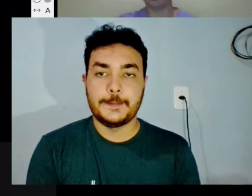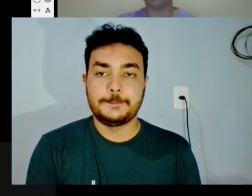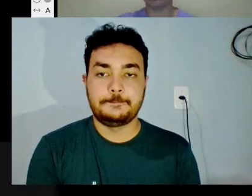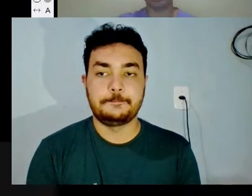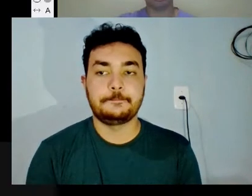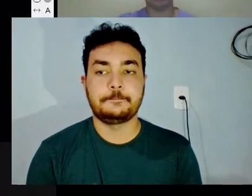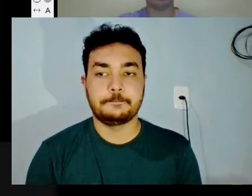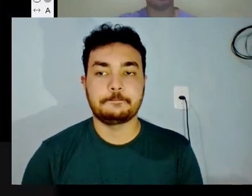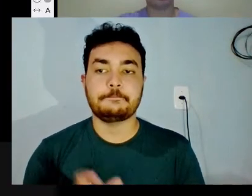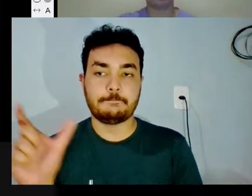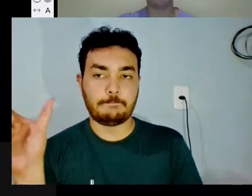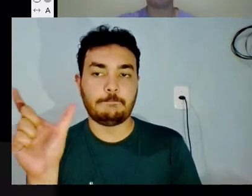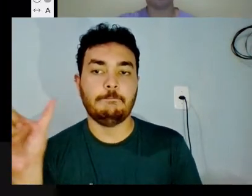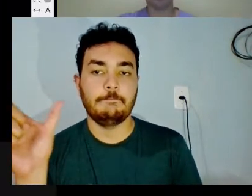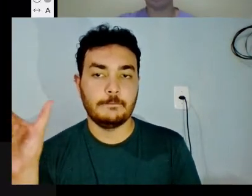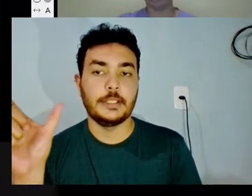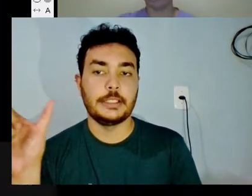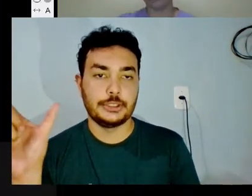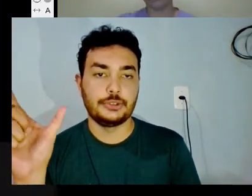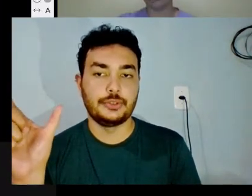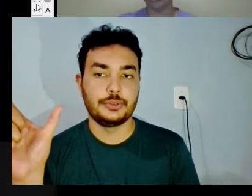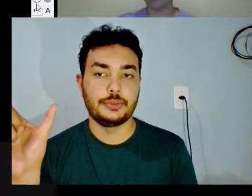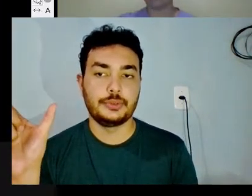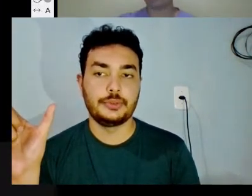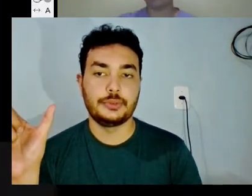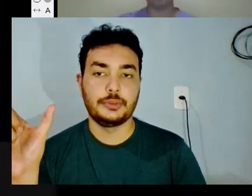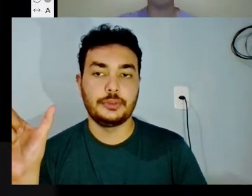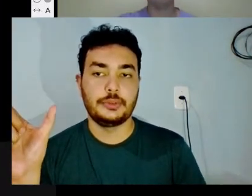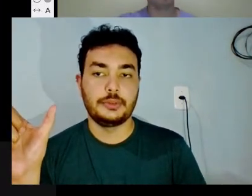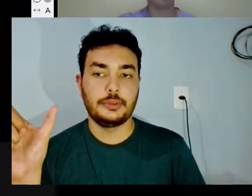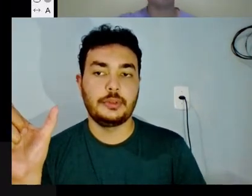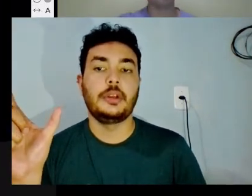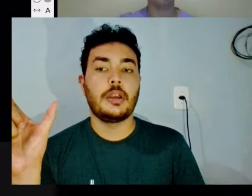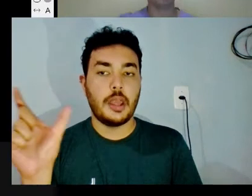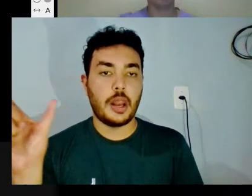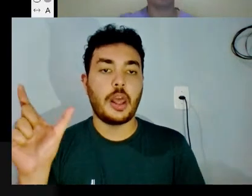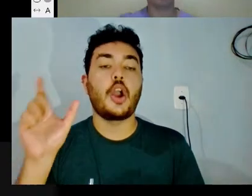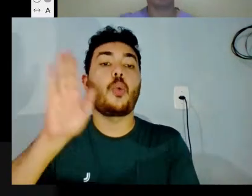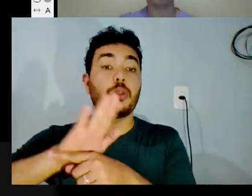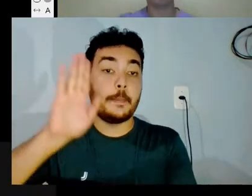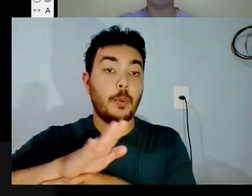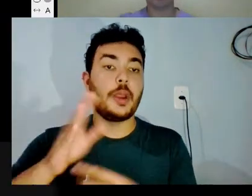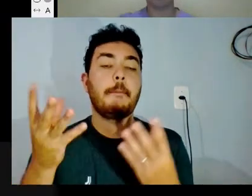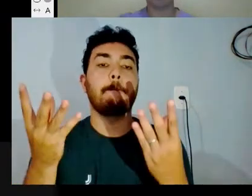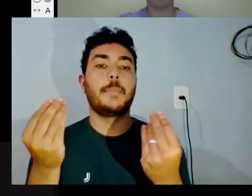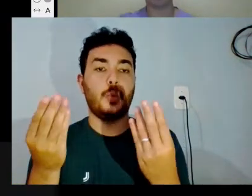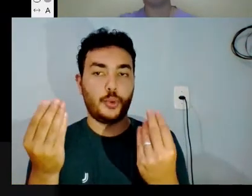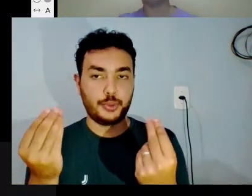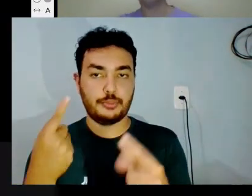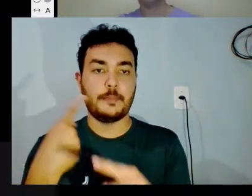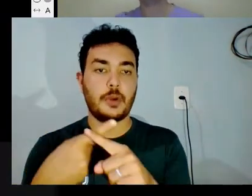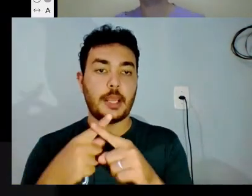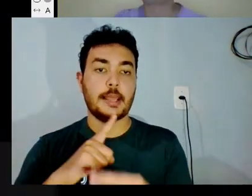dois termos aqui, ó, tá bem? Oh, perdão. Elas contribuem mais porque são dois átomos iguais,